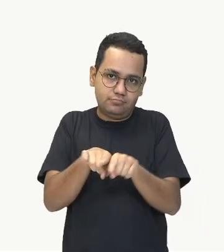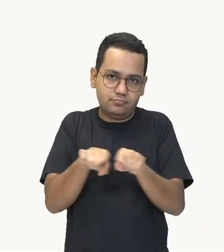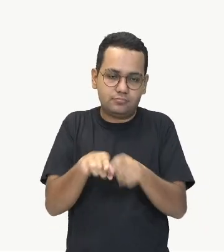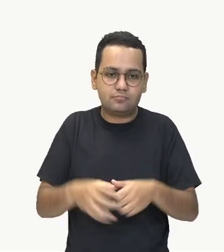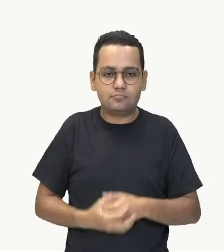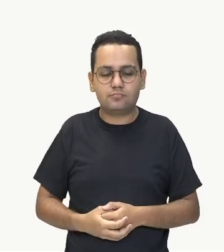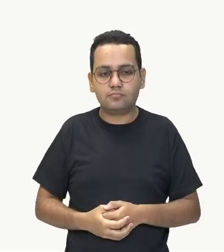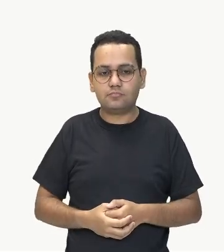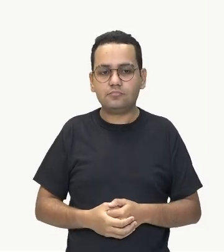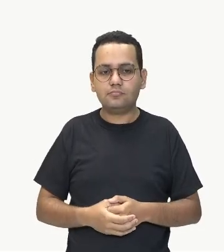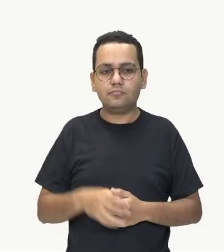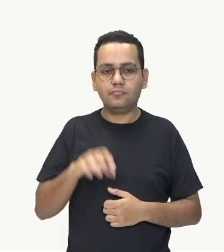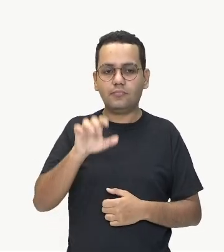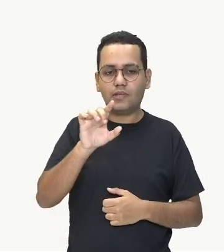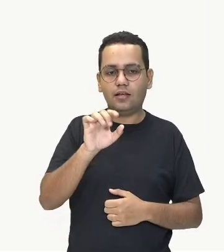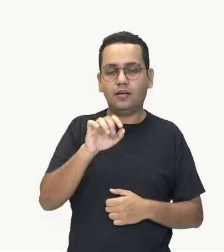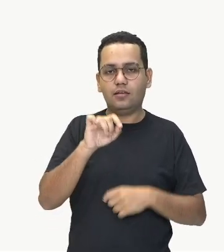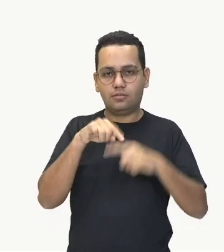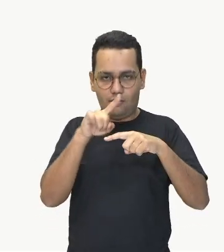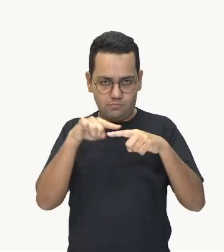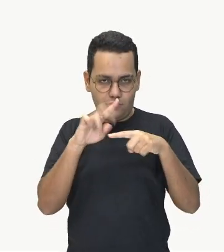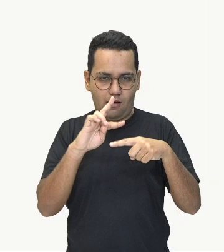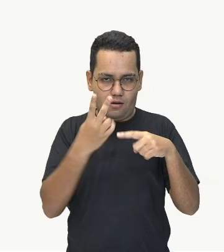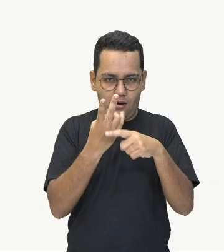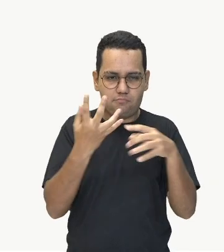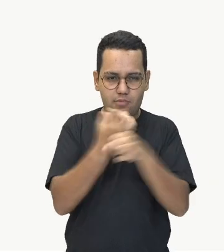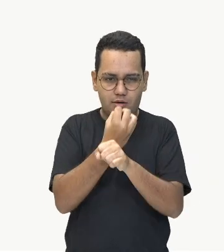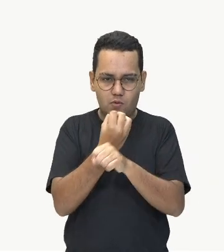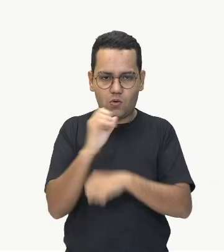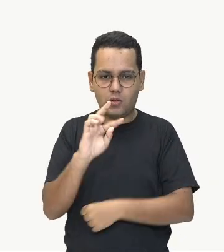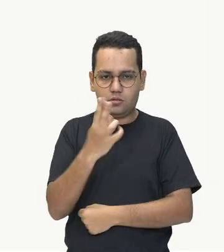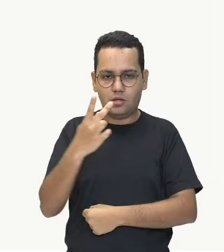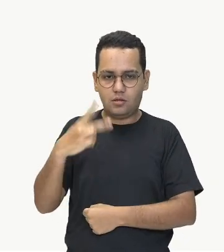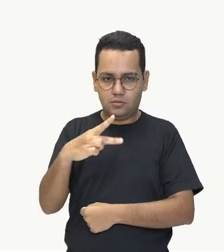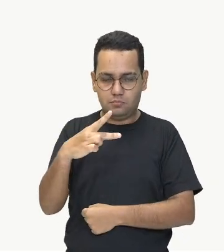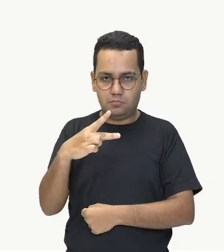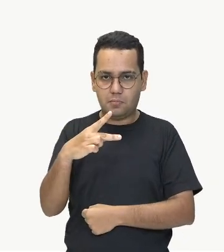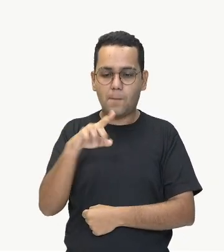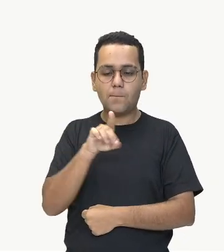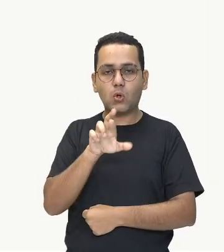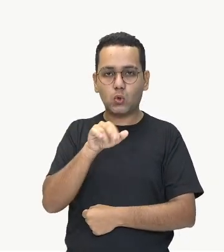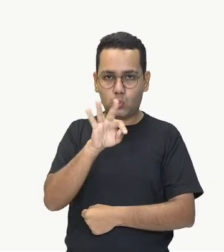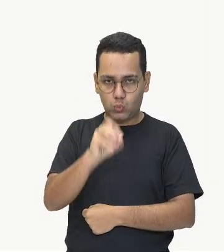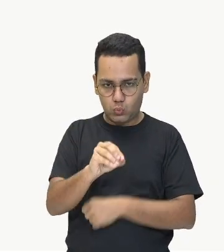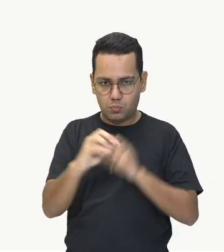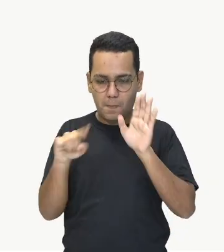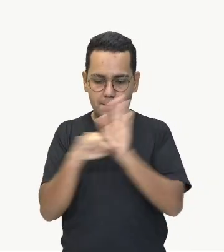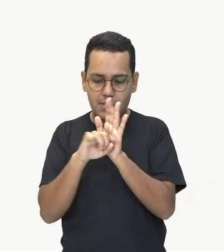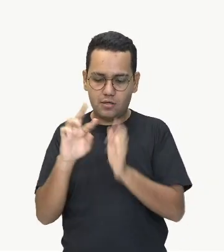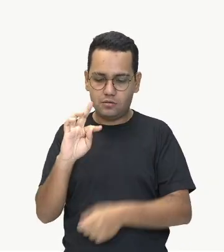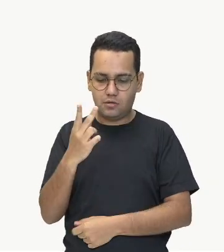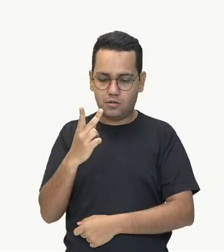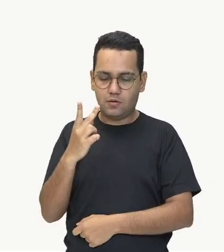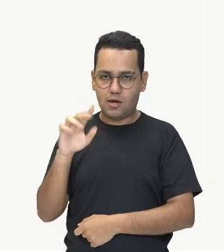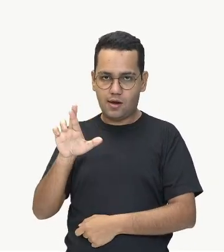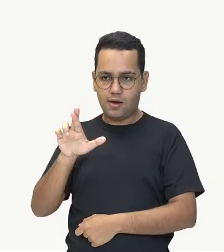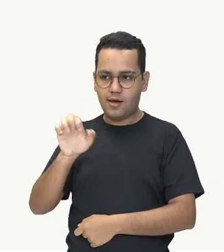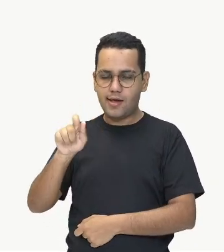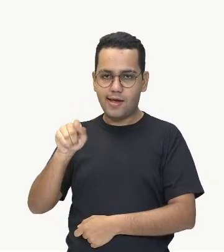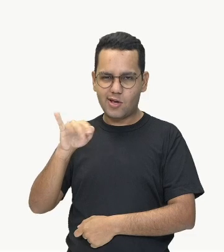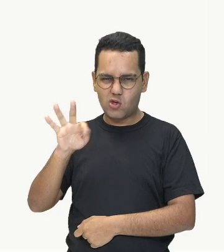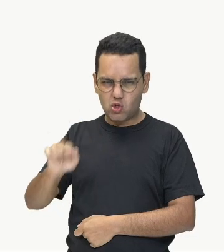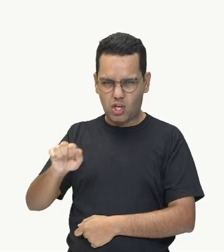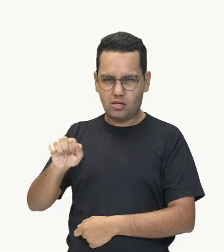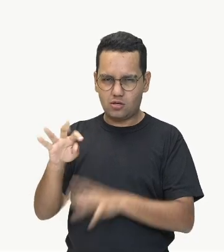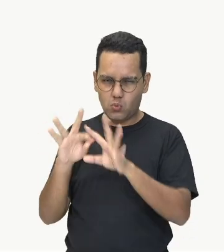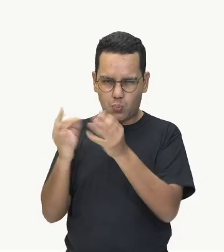é a entalpia do produto menos a entalpia do reagente dessa forma como o HP